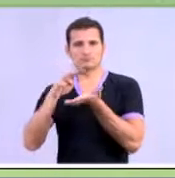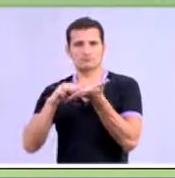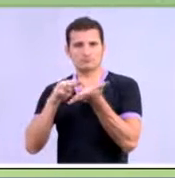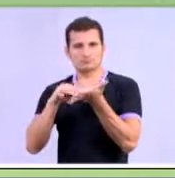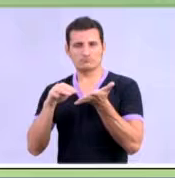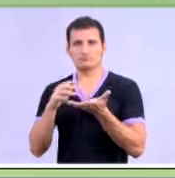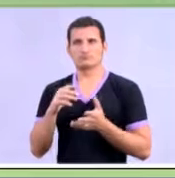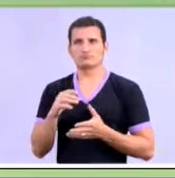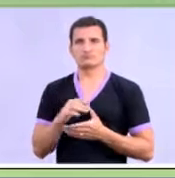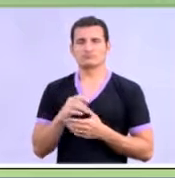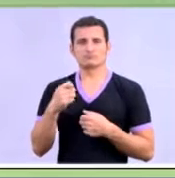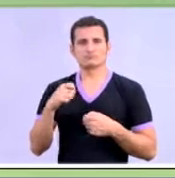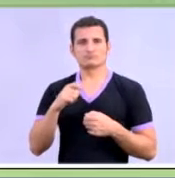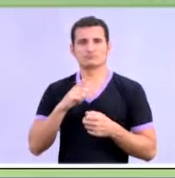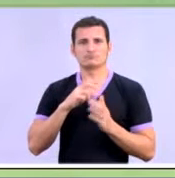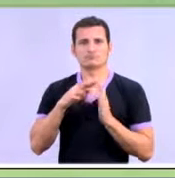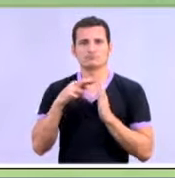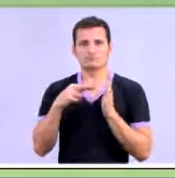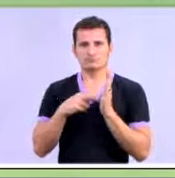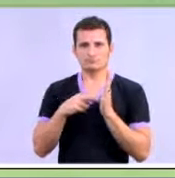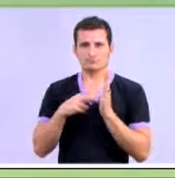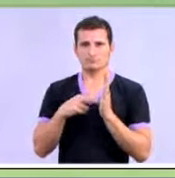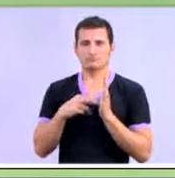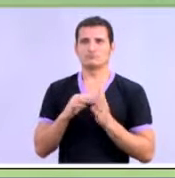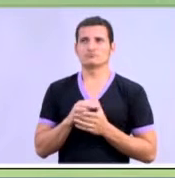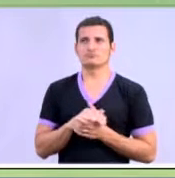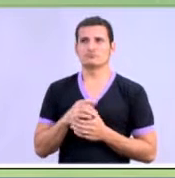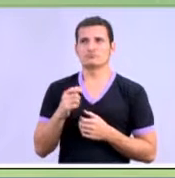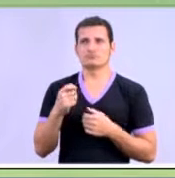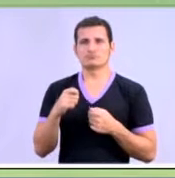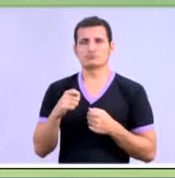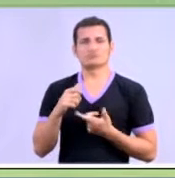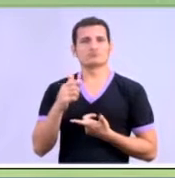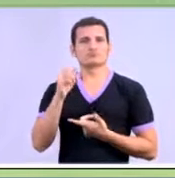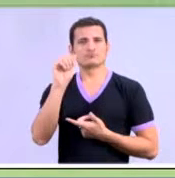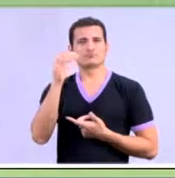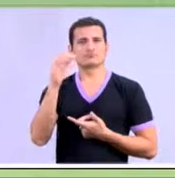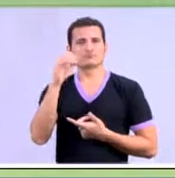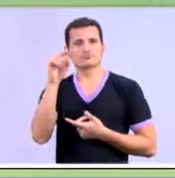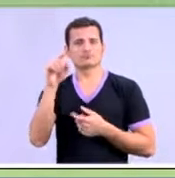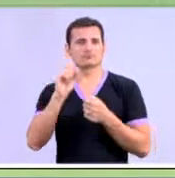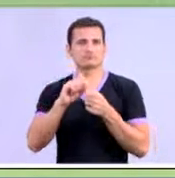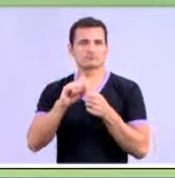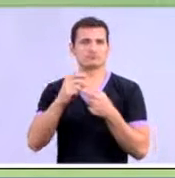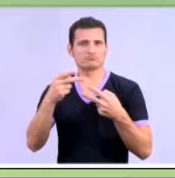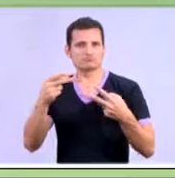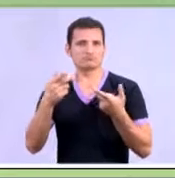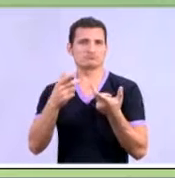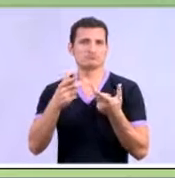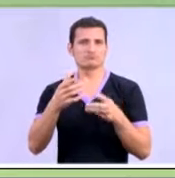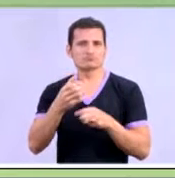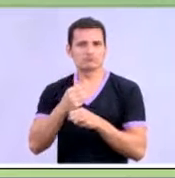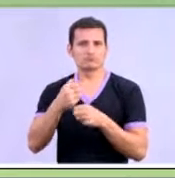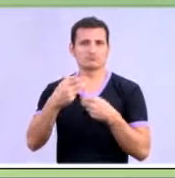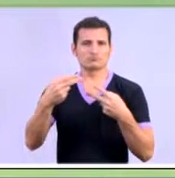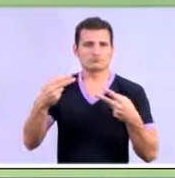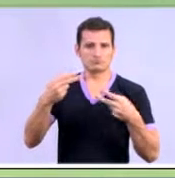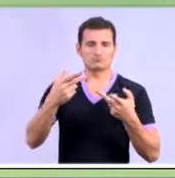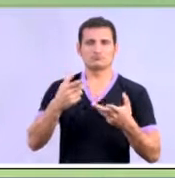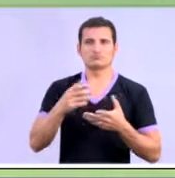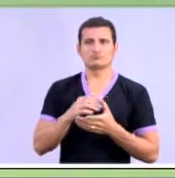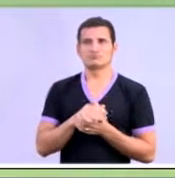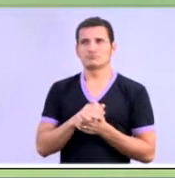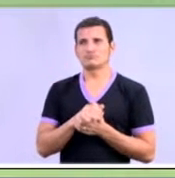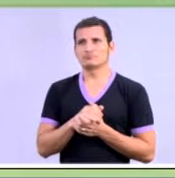ter algumas regras. Primeiro, tem que definir uma ação, fazer alguma coisa, trazer alguma coisa, calcular alguma coisa. Se você não